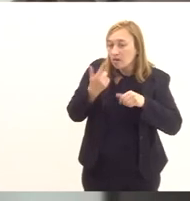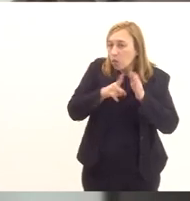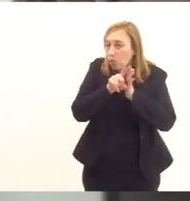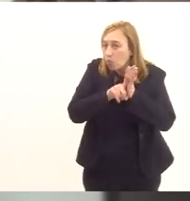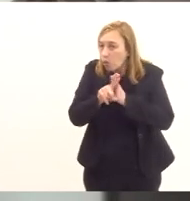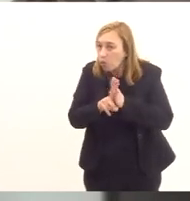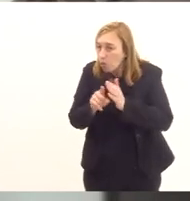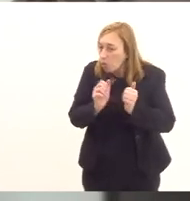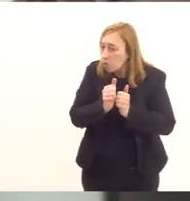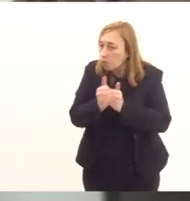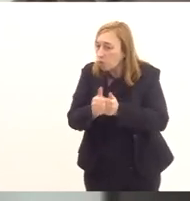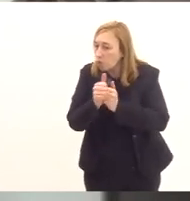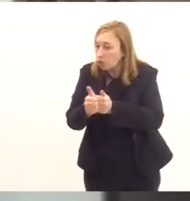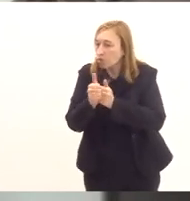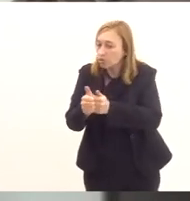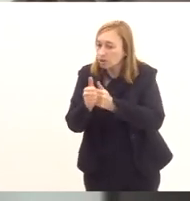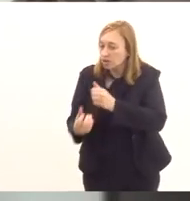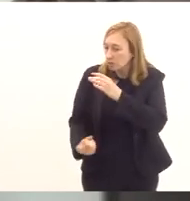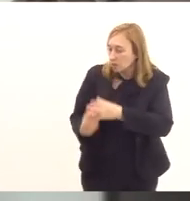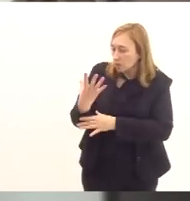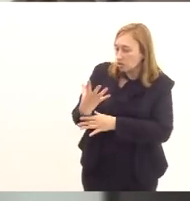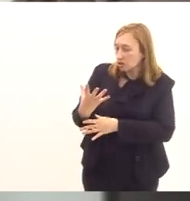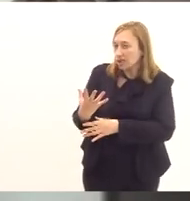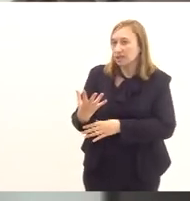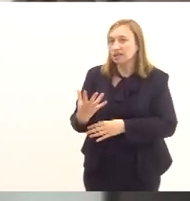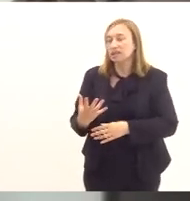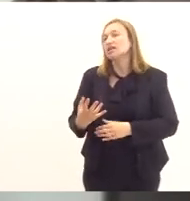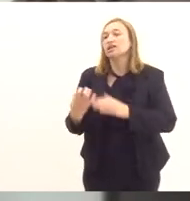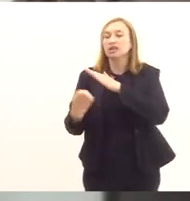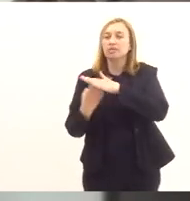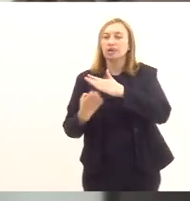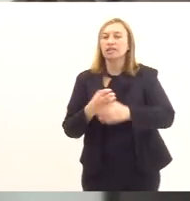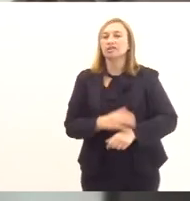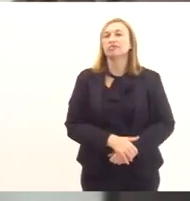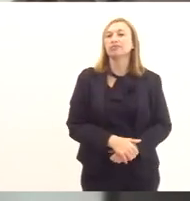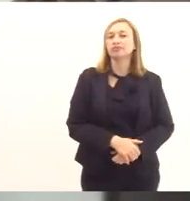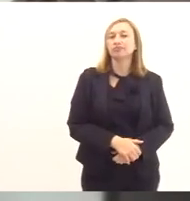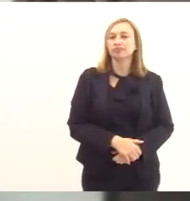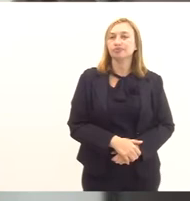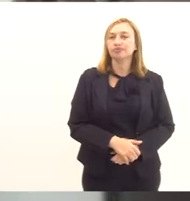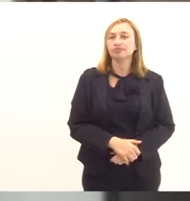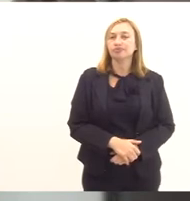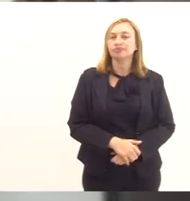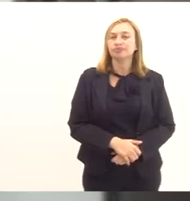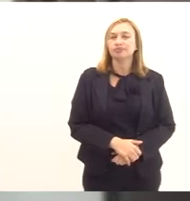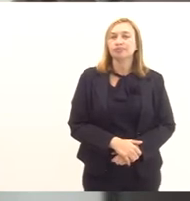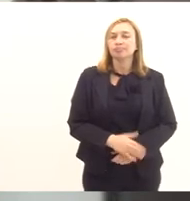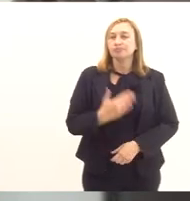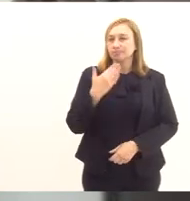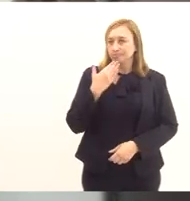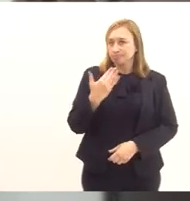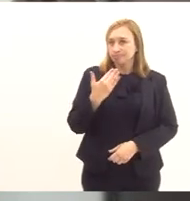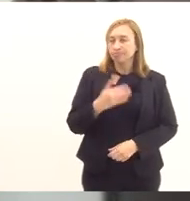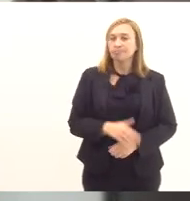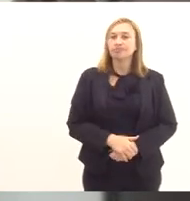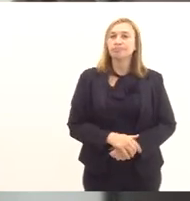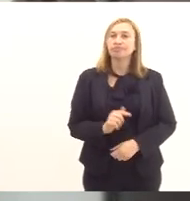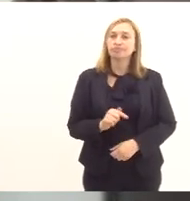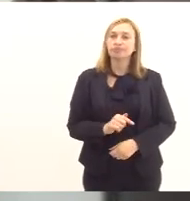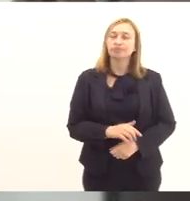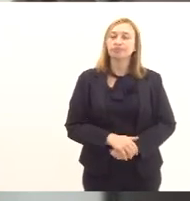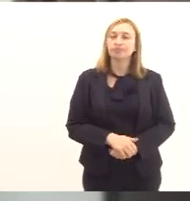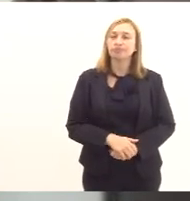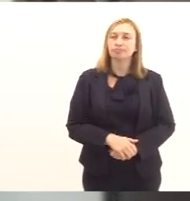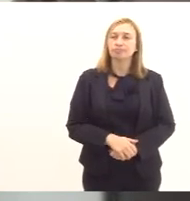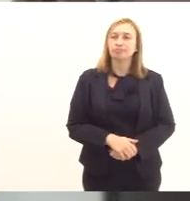e acompanhar indicadores de produtividade da companhia alguns Imperador e aí o pedido de presença aqui